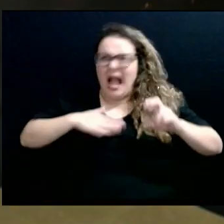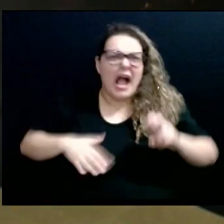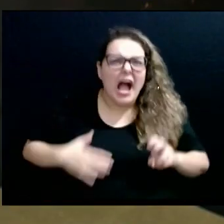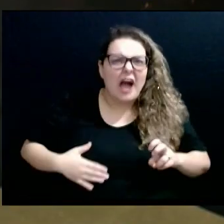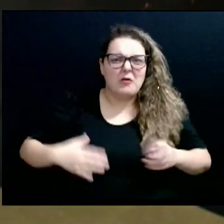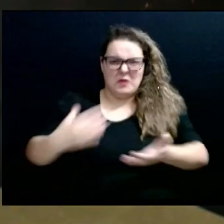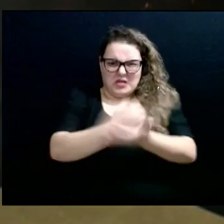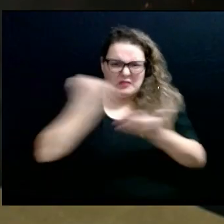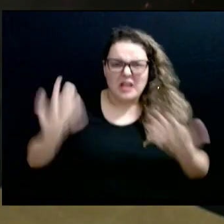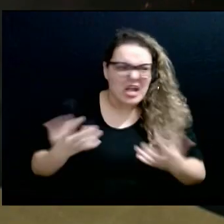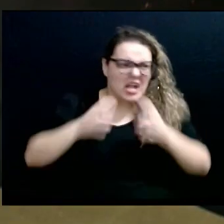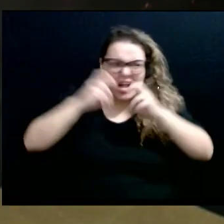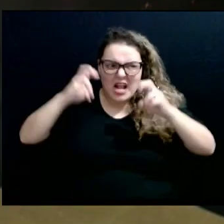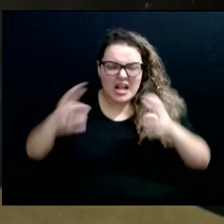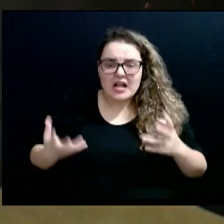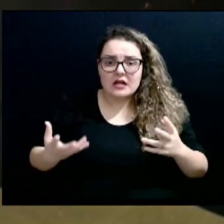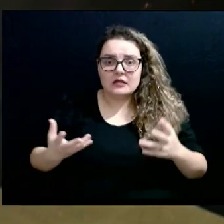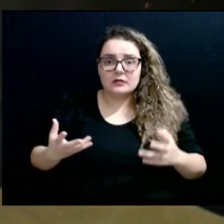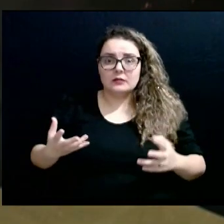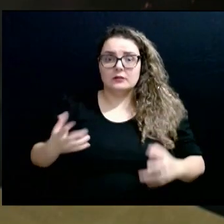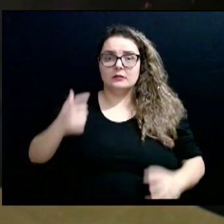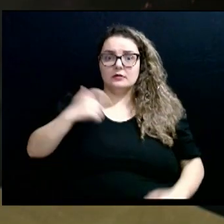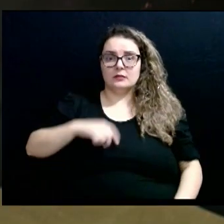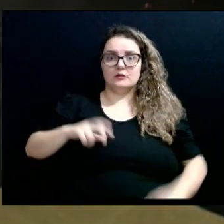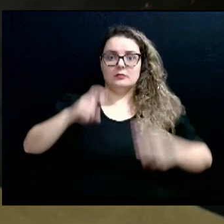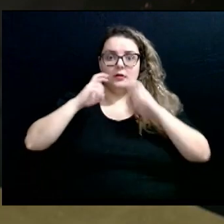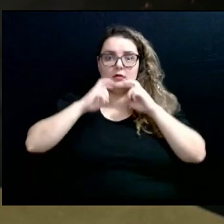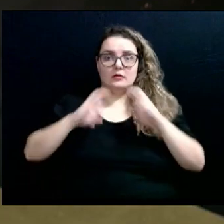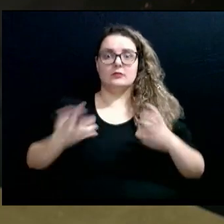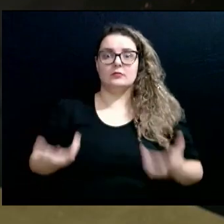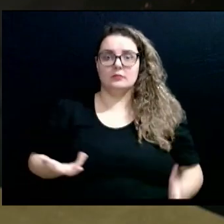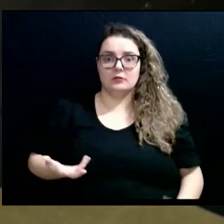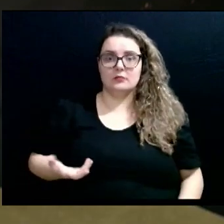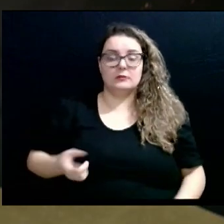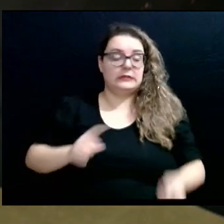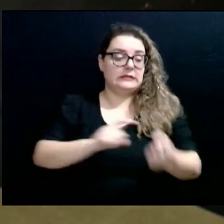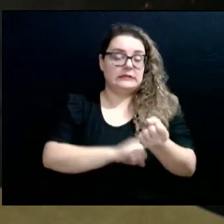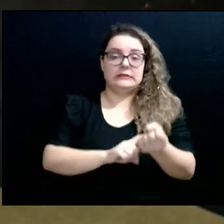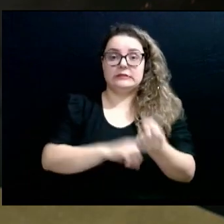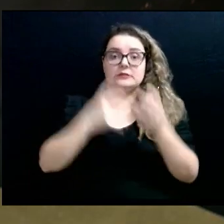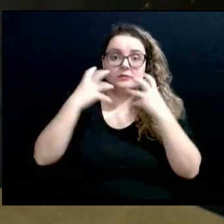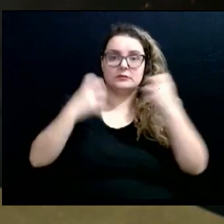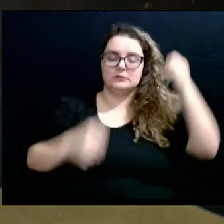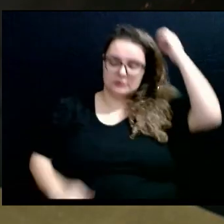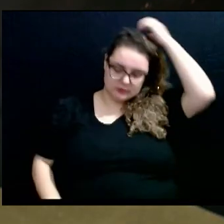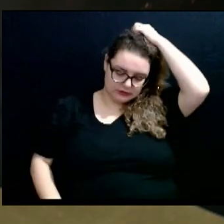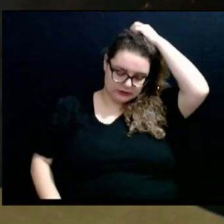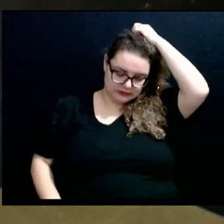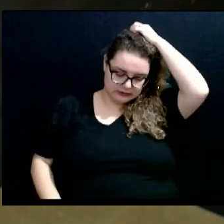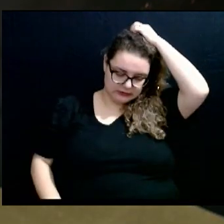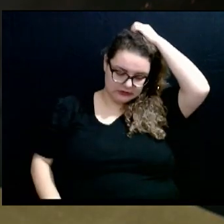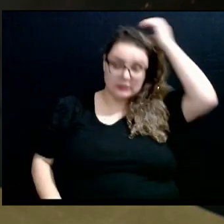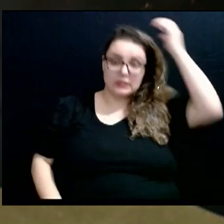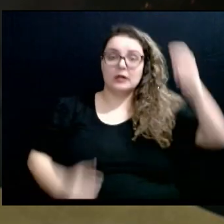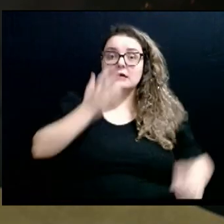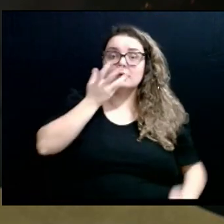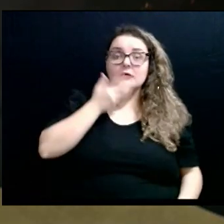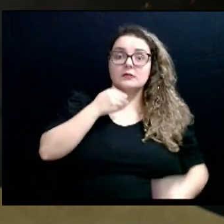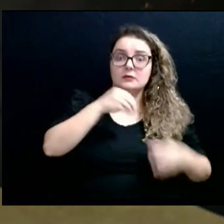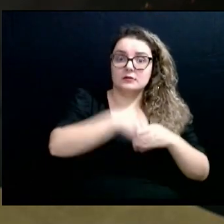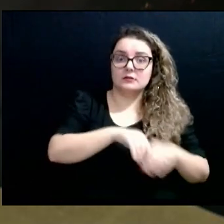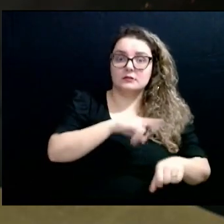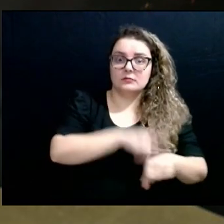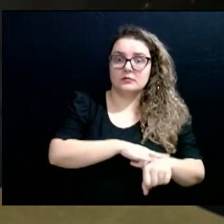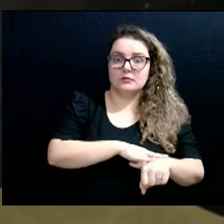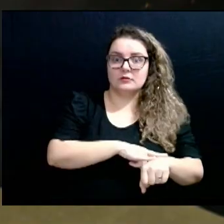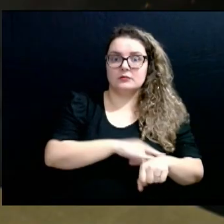aí a pessoa tá gritando, ela está nervosa e estressada. Aquela criança que tá no banheiro, ela já tá com o estresse